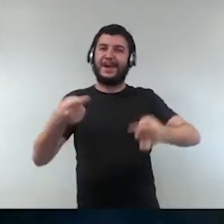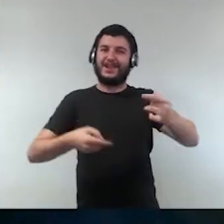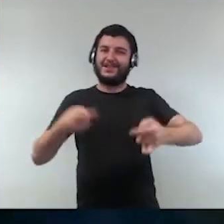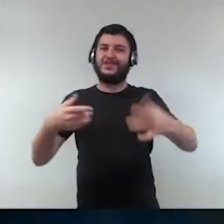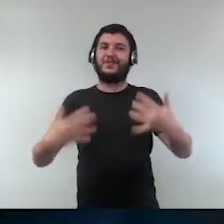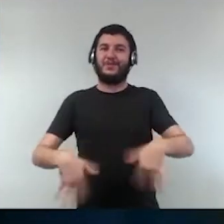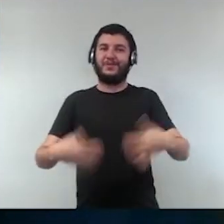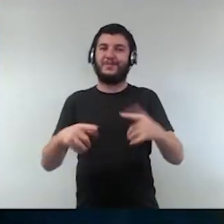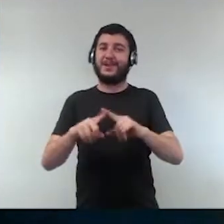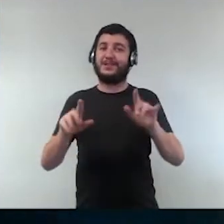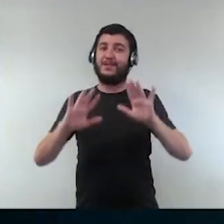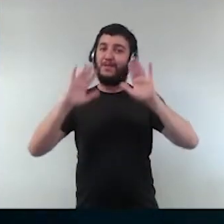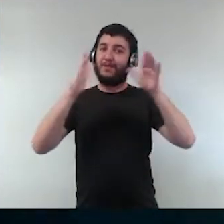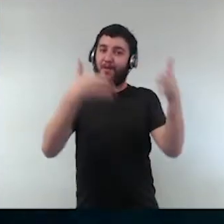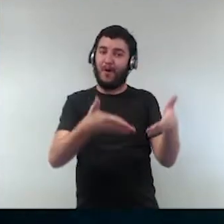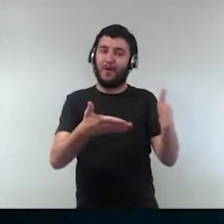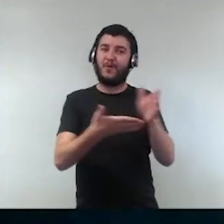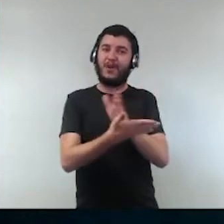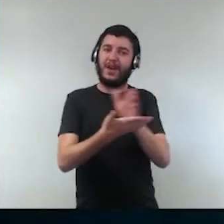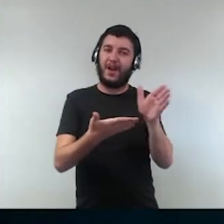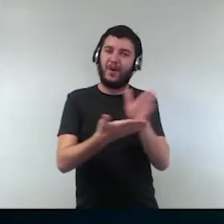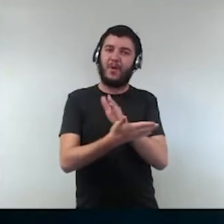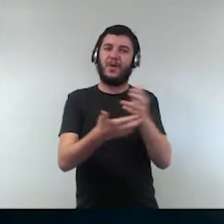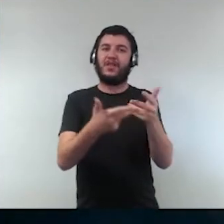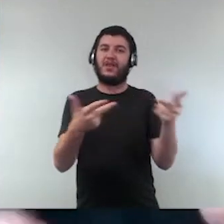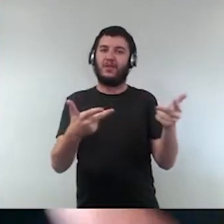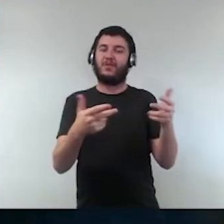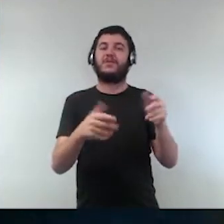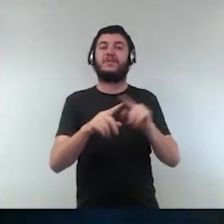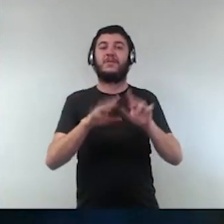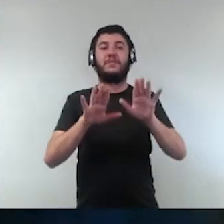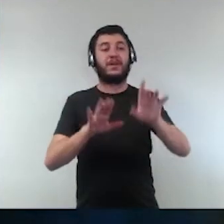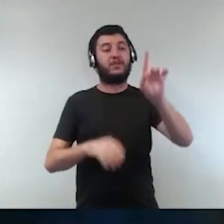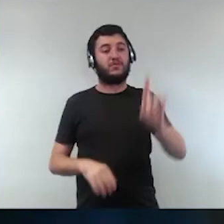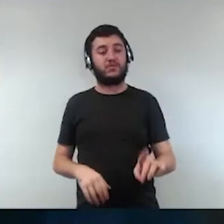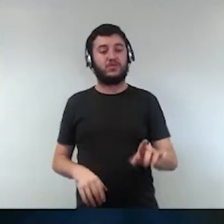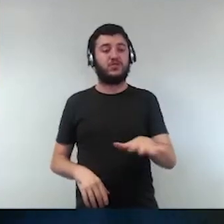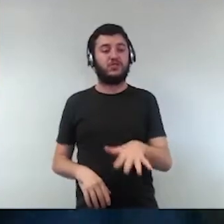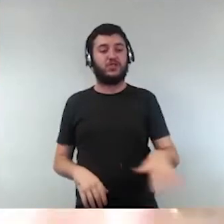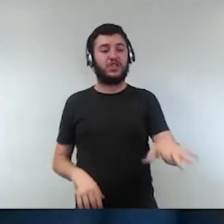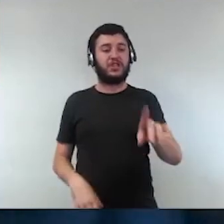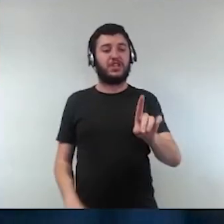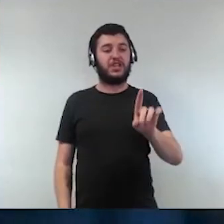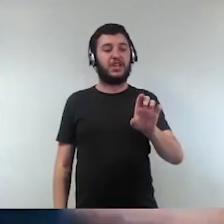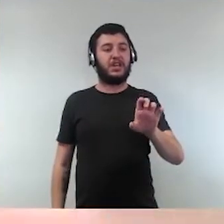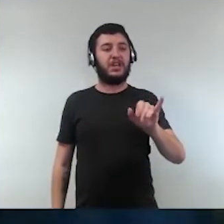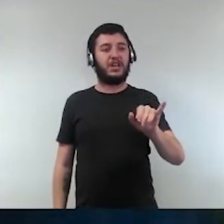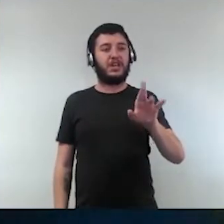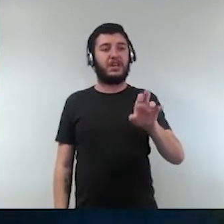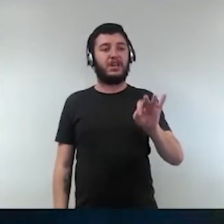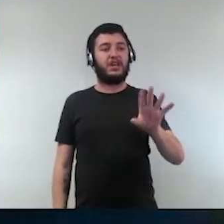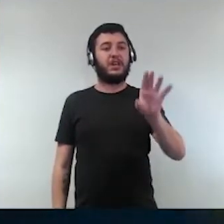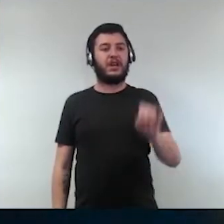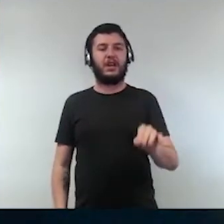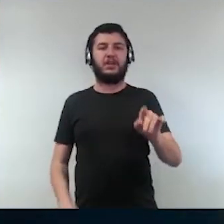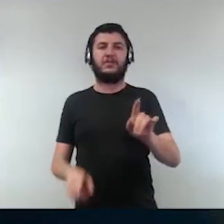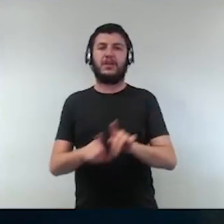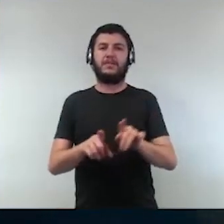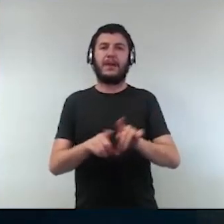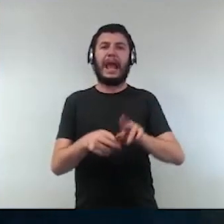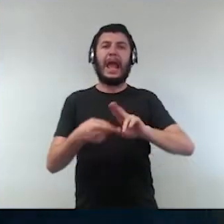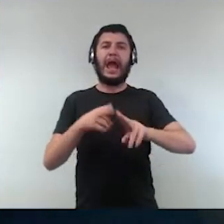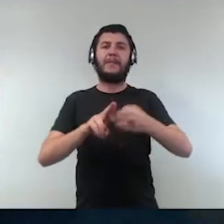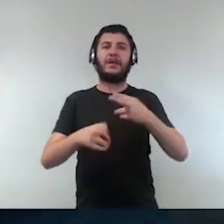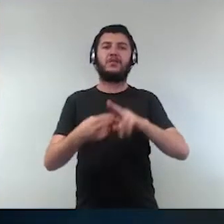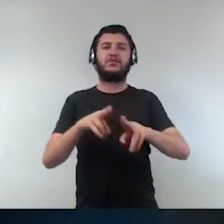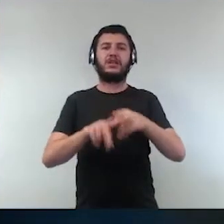específicas. Evidentemente, o direito como um todo e os atos e as relações jurídicas não estavam preparados